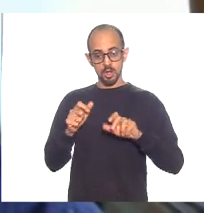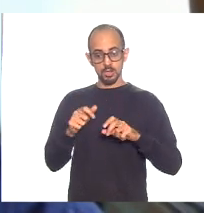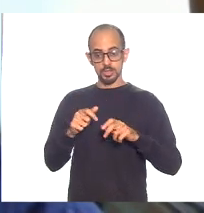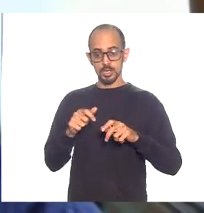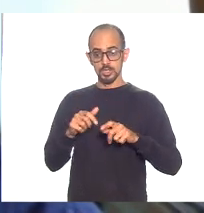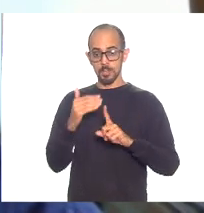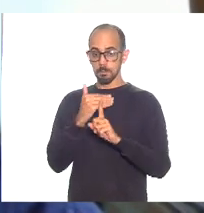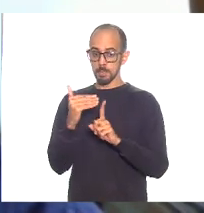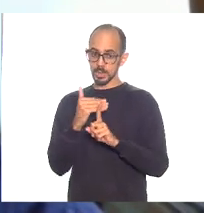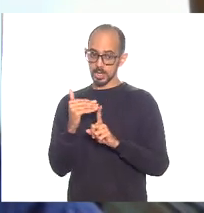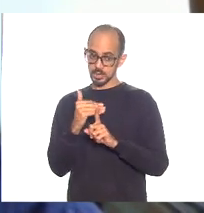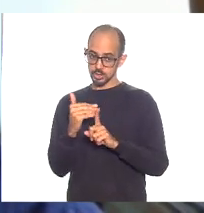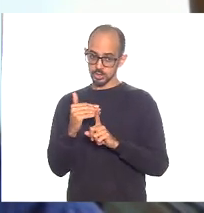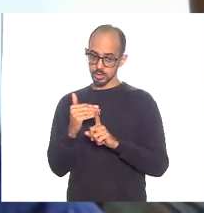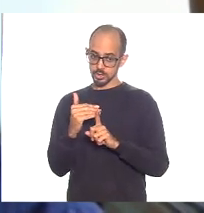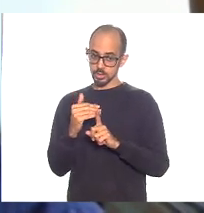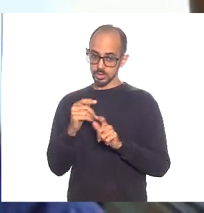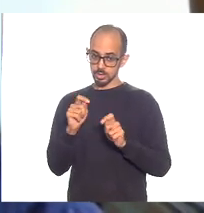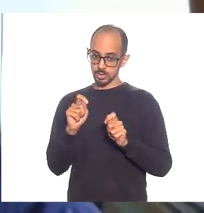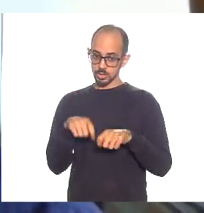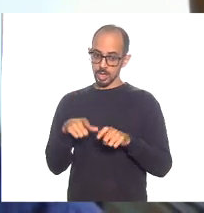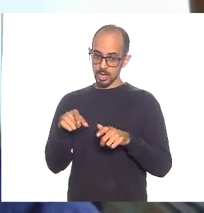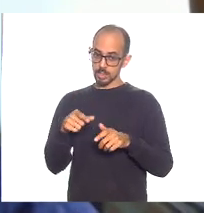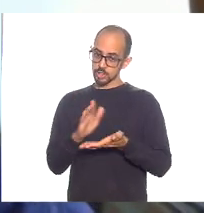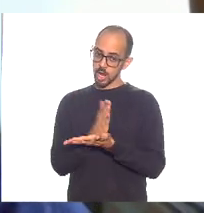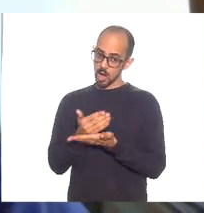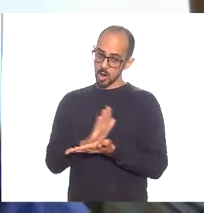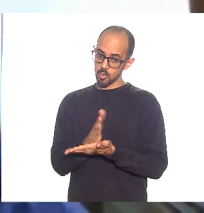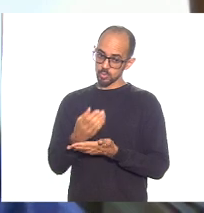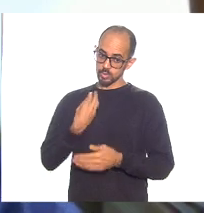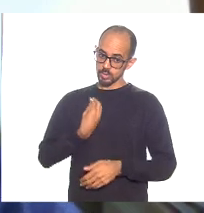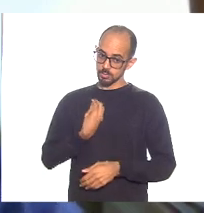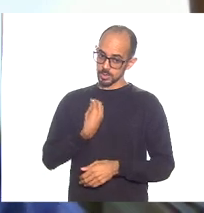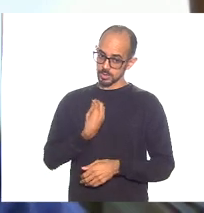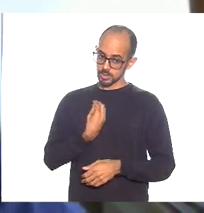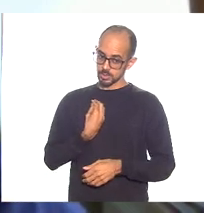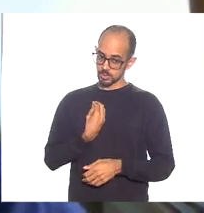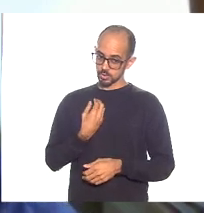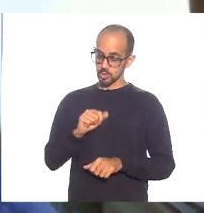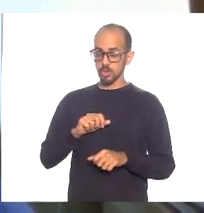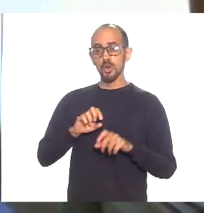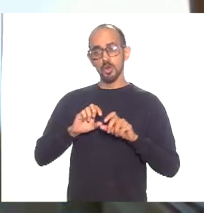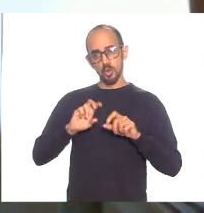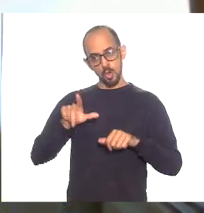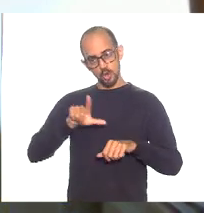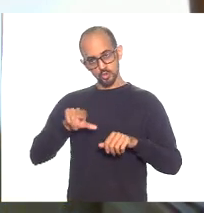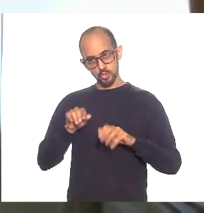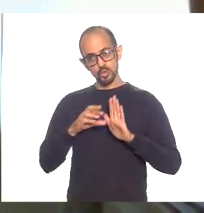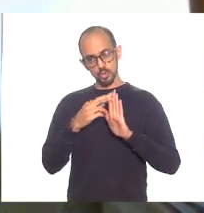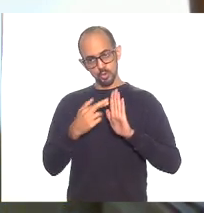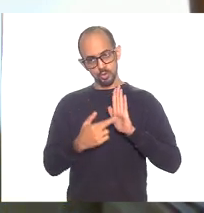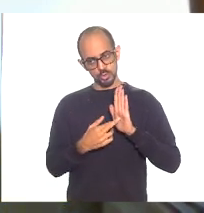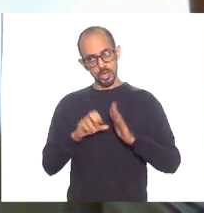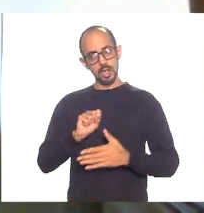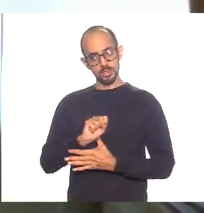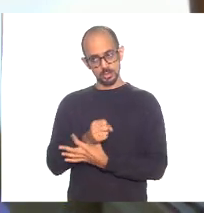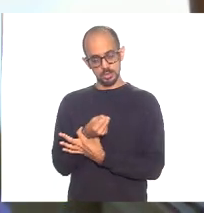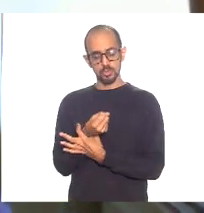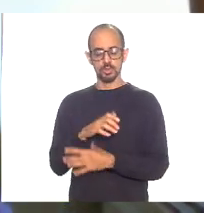ao talante de cada parlamentar estar presente ou não, com todas as margens devidas de segurança.